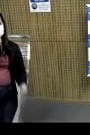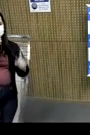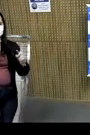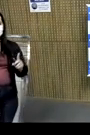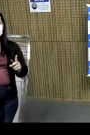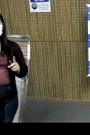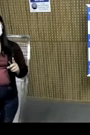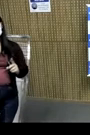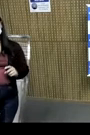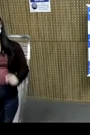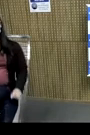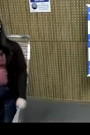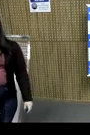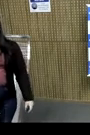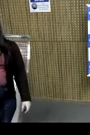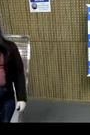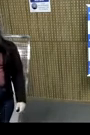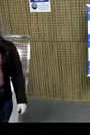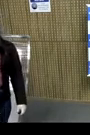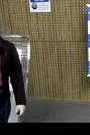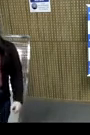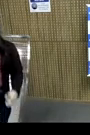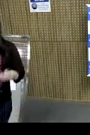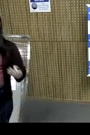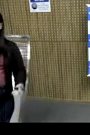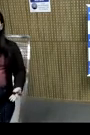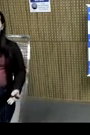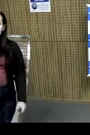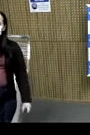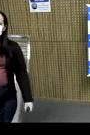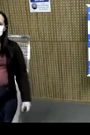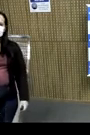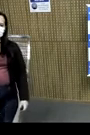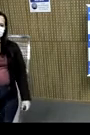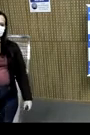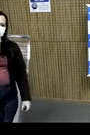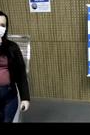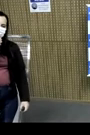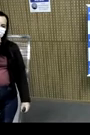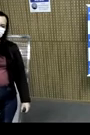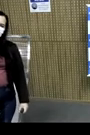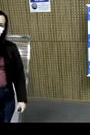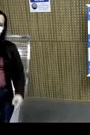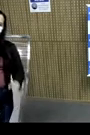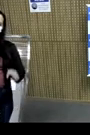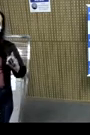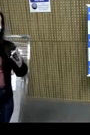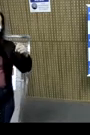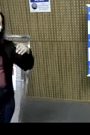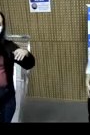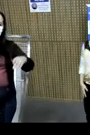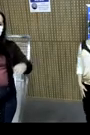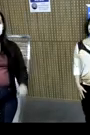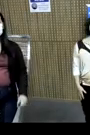nós tivemos apenas um caso de paciente com tuberculose. E houve aqui 100% de cura, 100% aqui